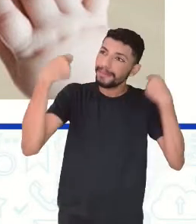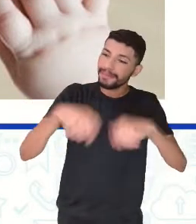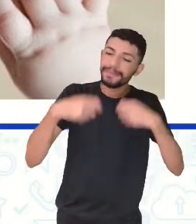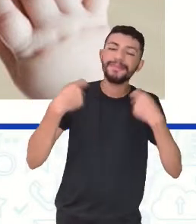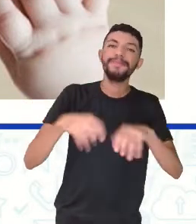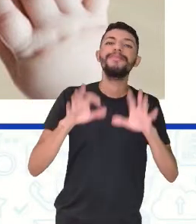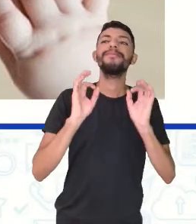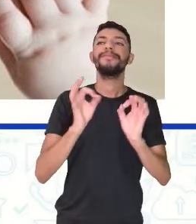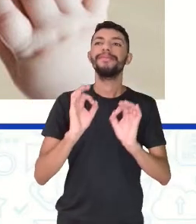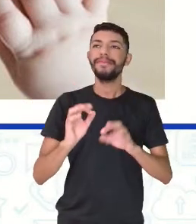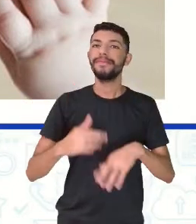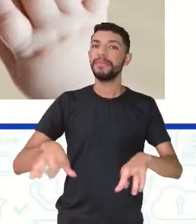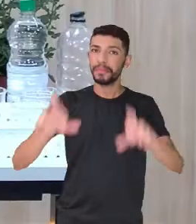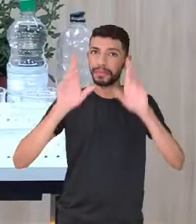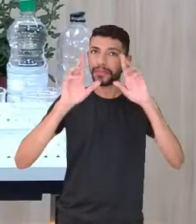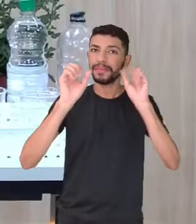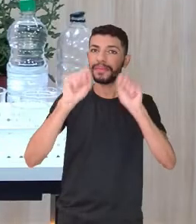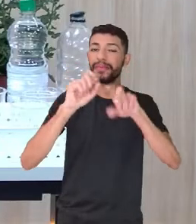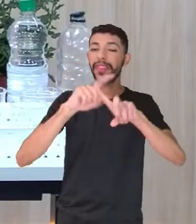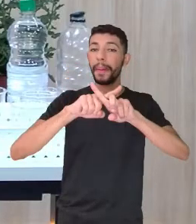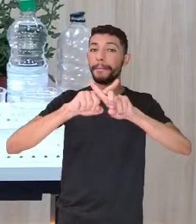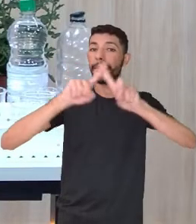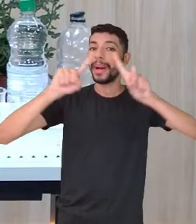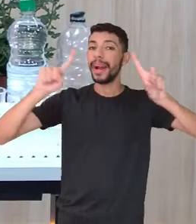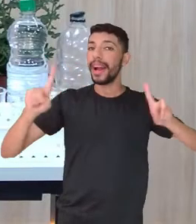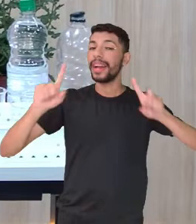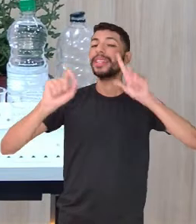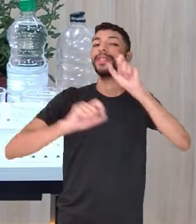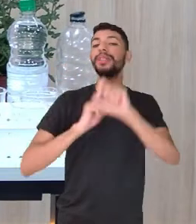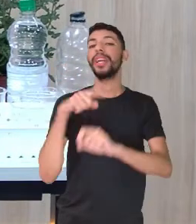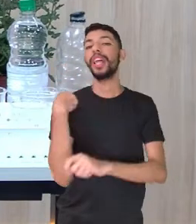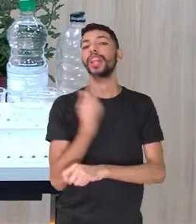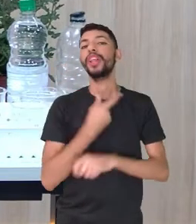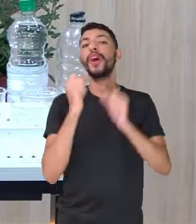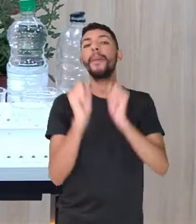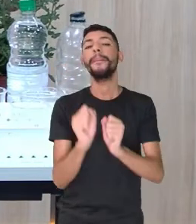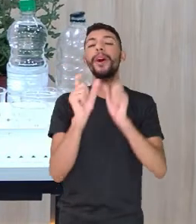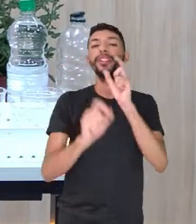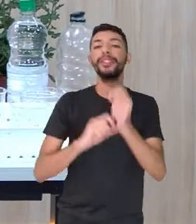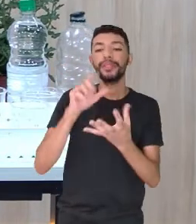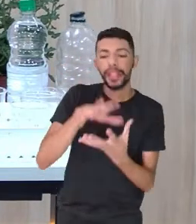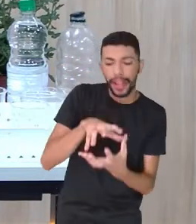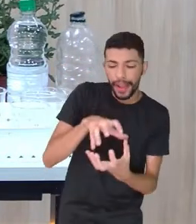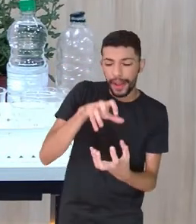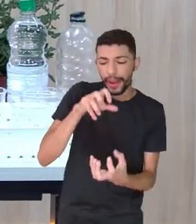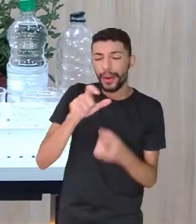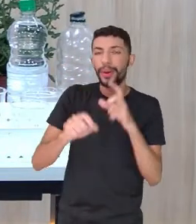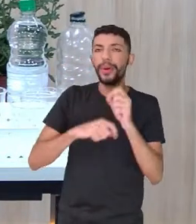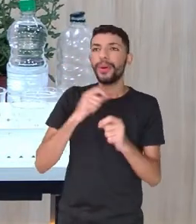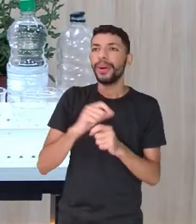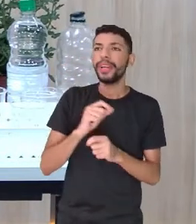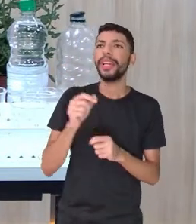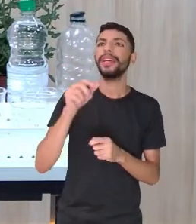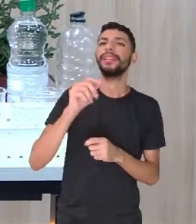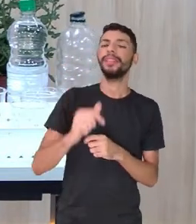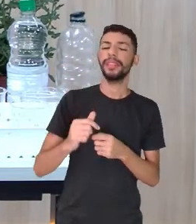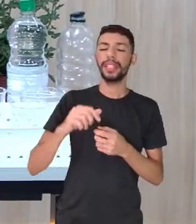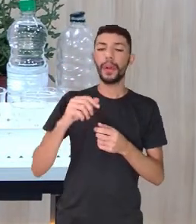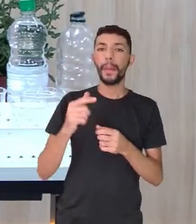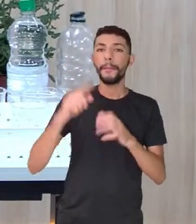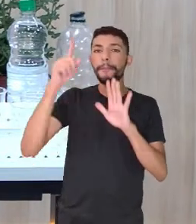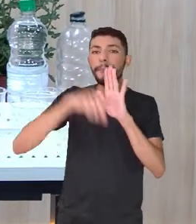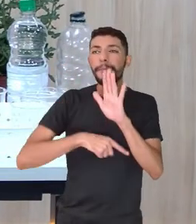né? Esperamos que sim. Porém, a gente pode envelhecer com menos ruga, através aí da ingestão